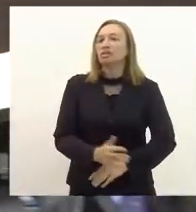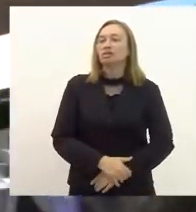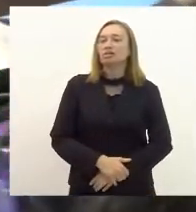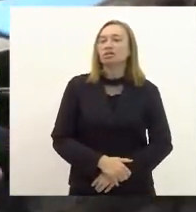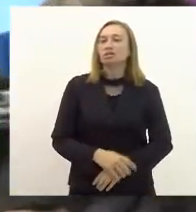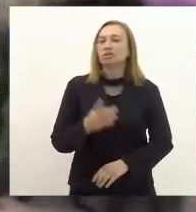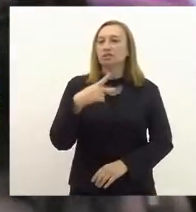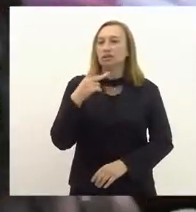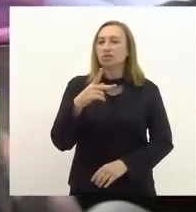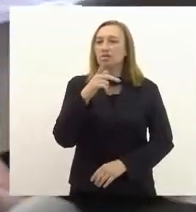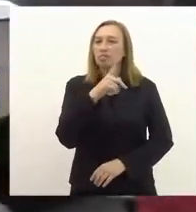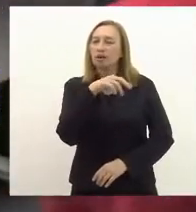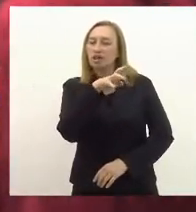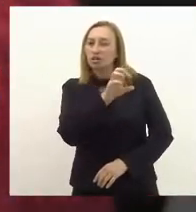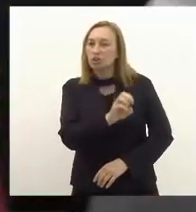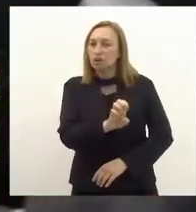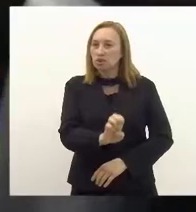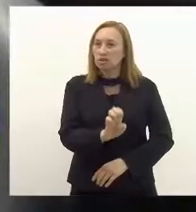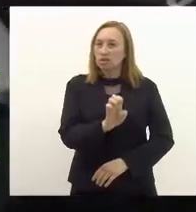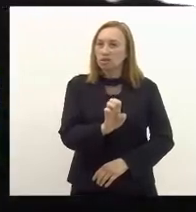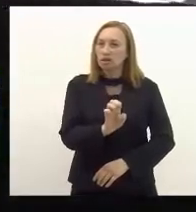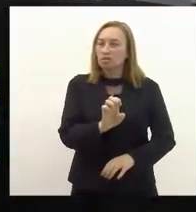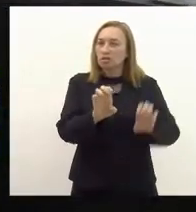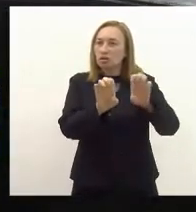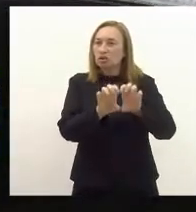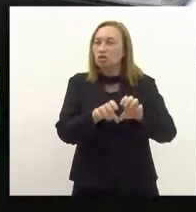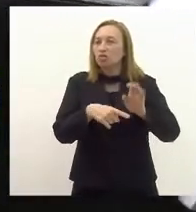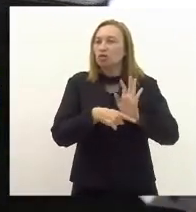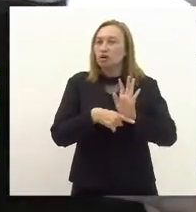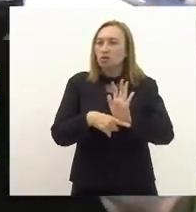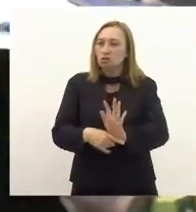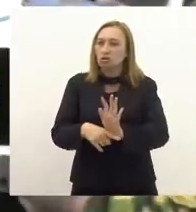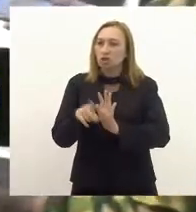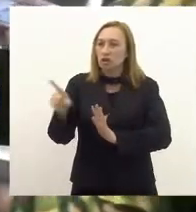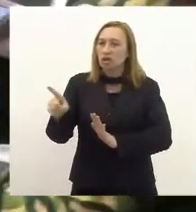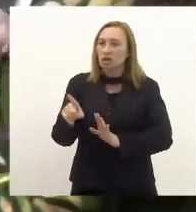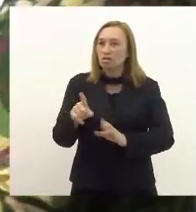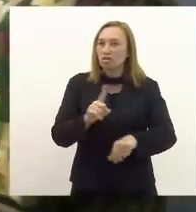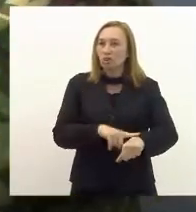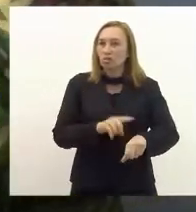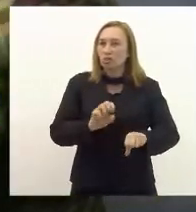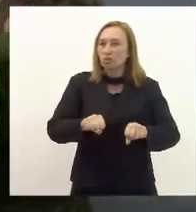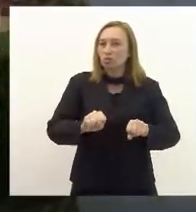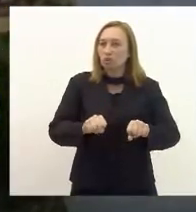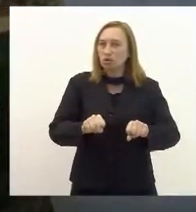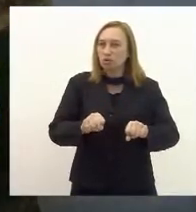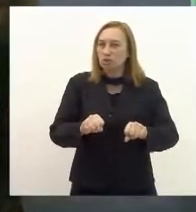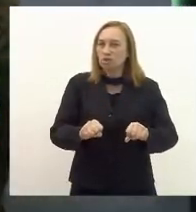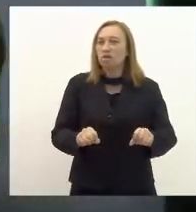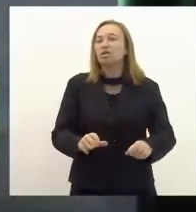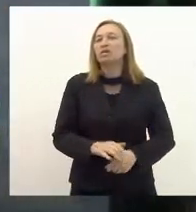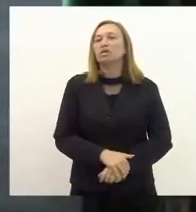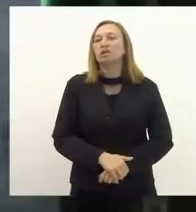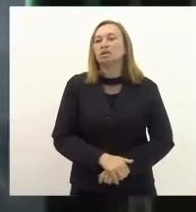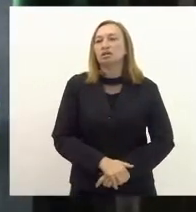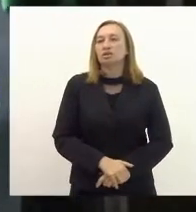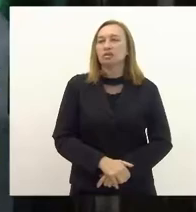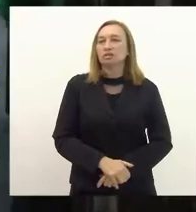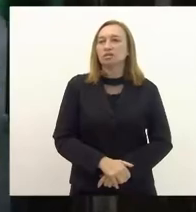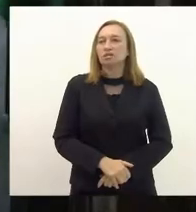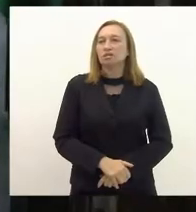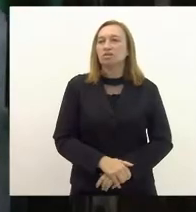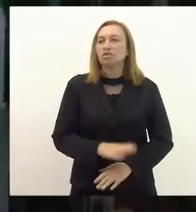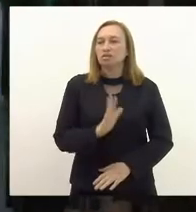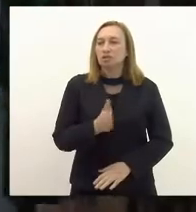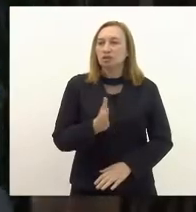me disse que o Padrone foi instrutor dele da parte de motocicleta, num dos batalhões que ele serviu. Então, já